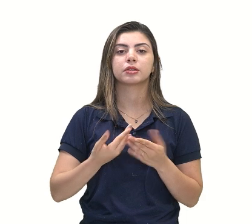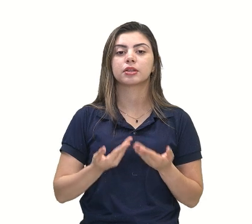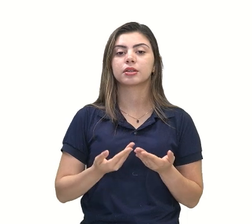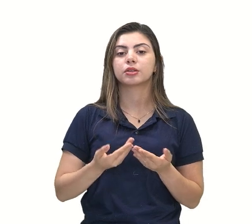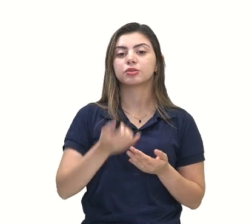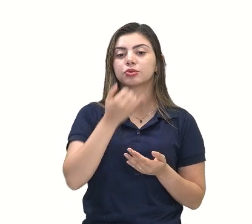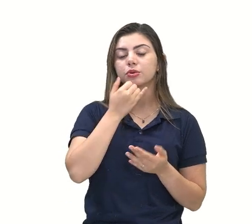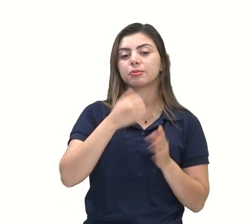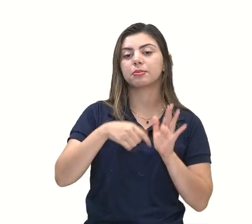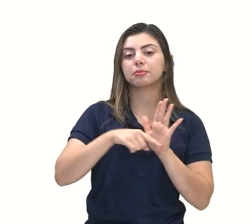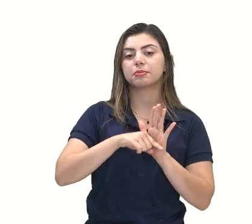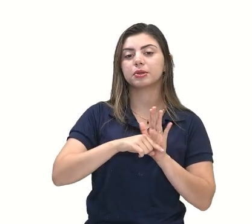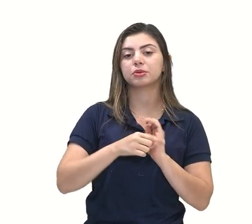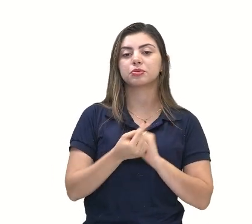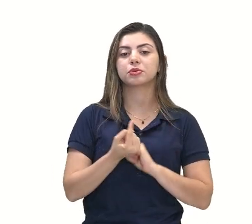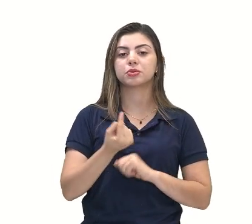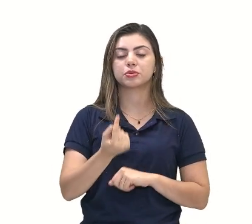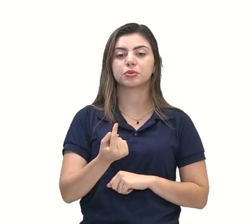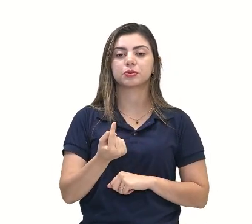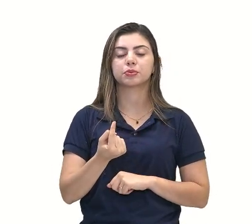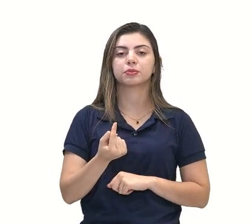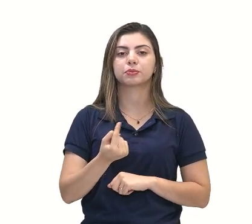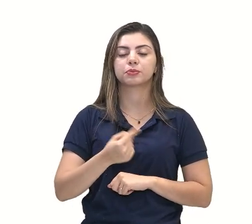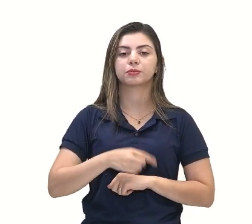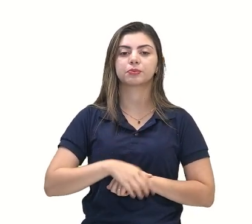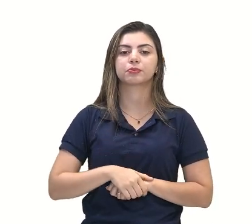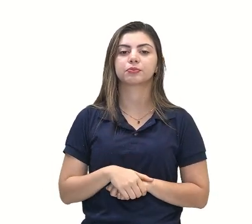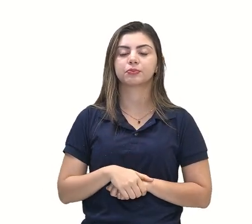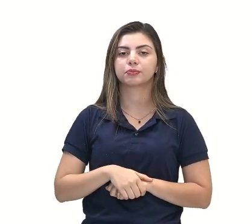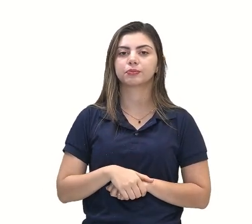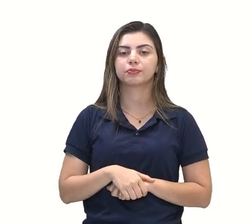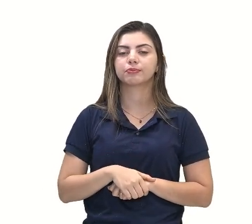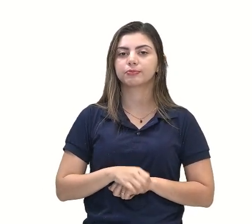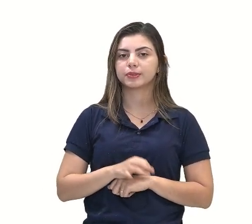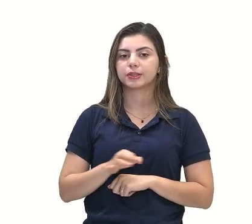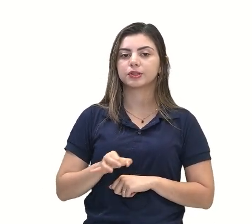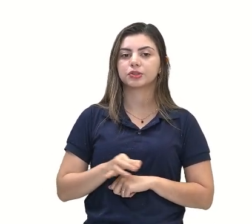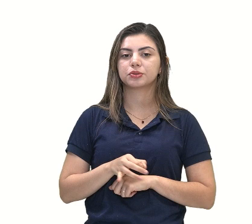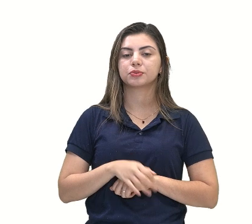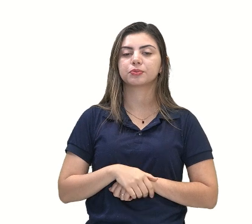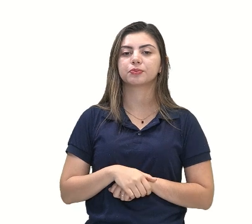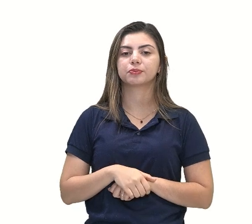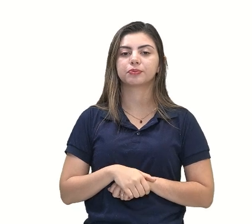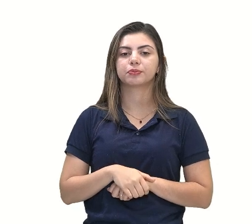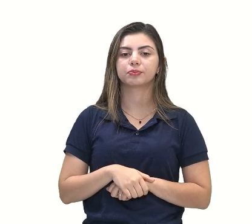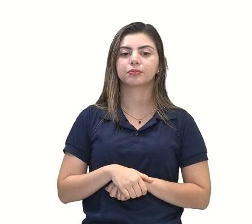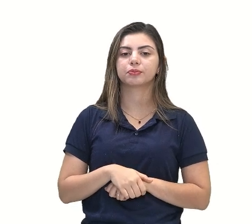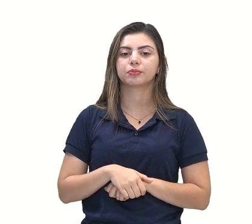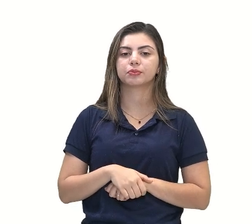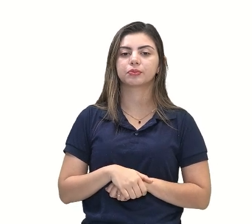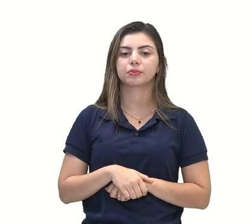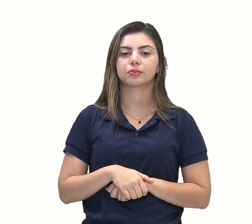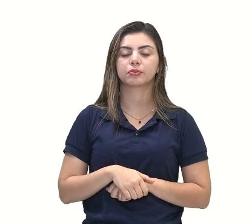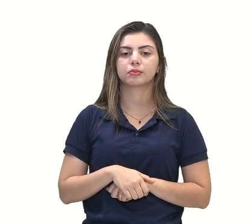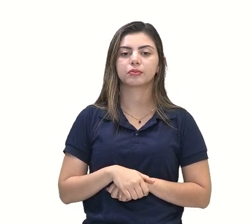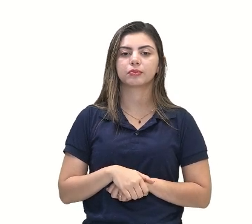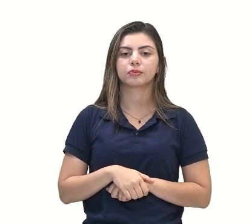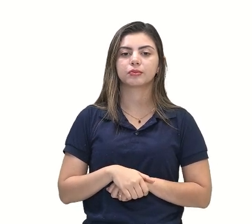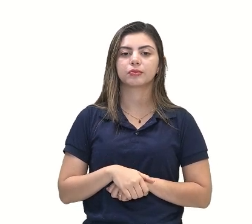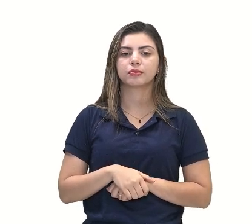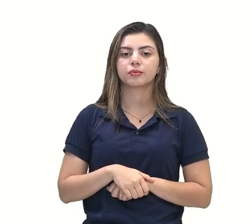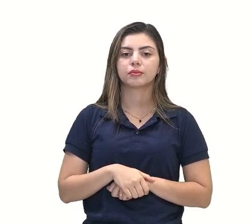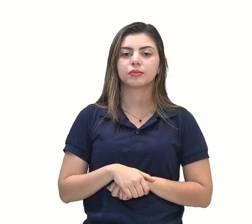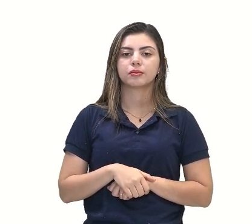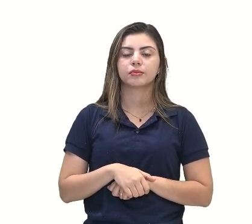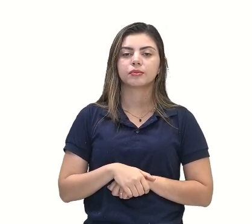né? E isso daqui volta a ser aquilo lá, correto? Só que aqui é menos, né? Perdão.